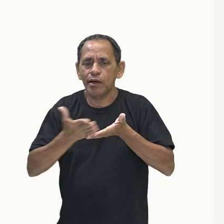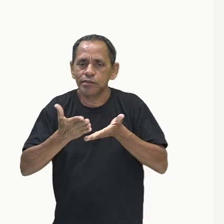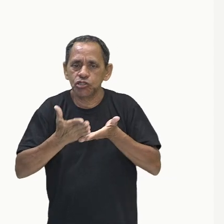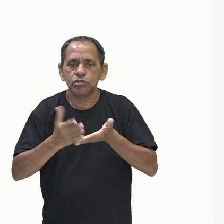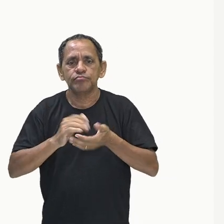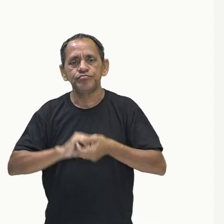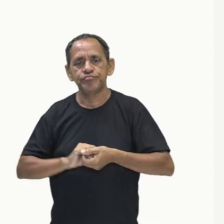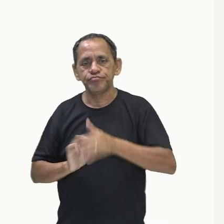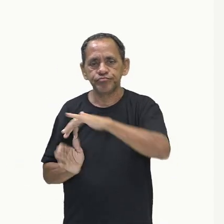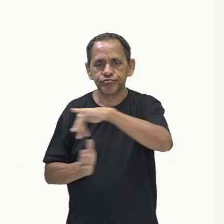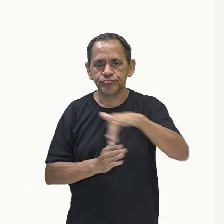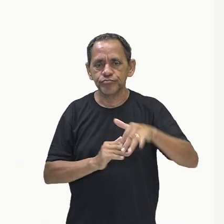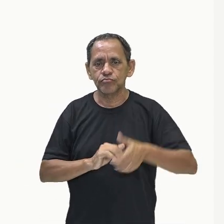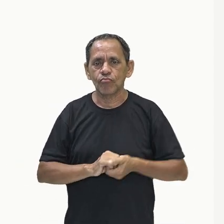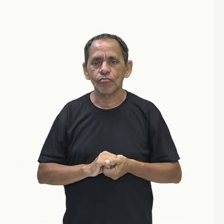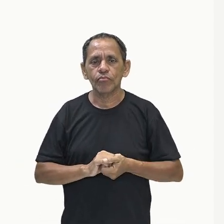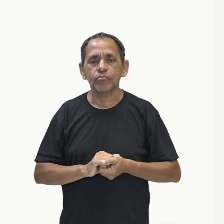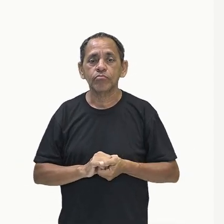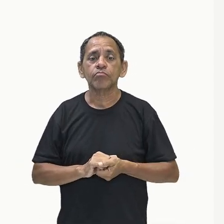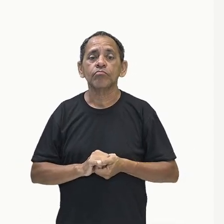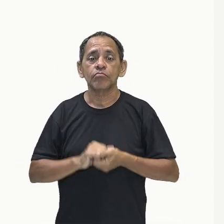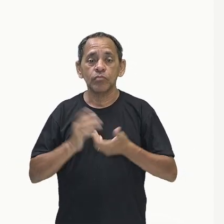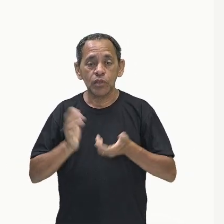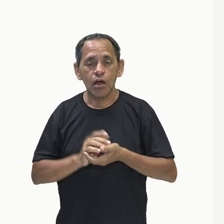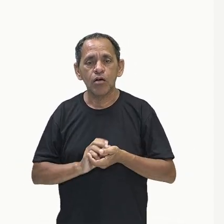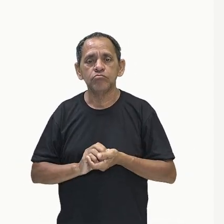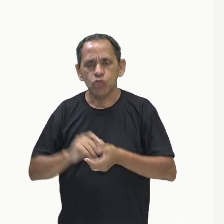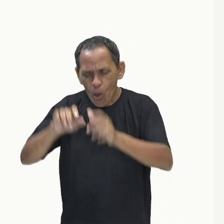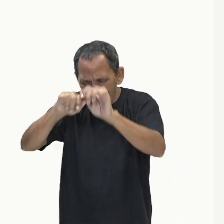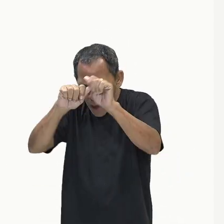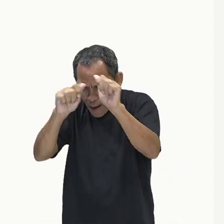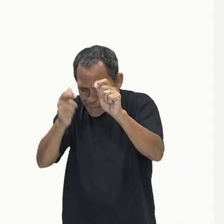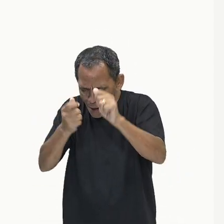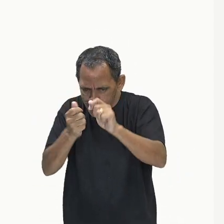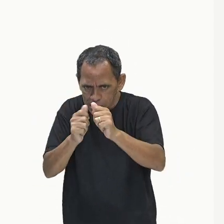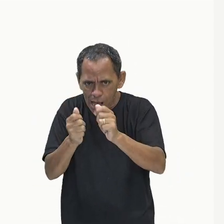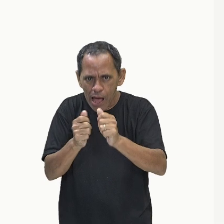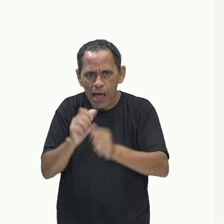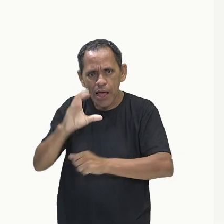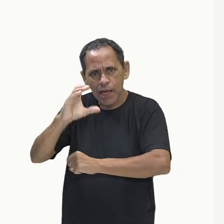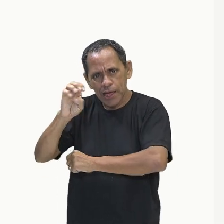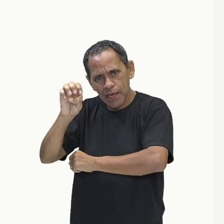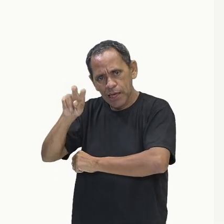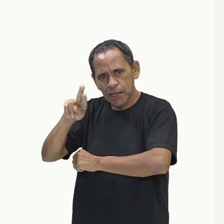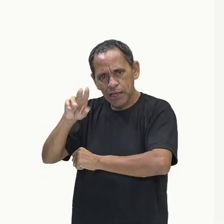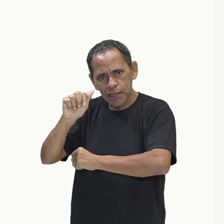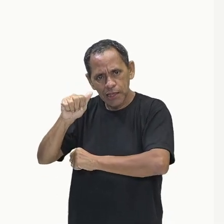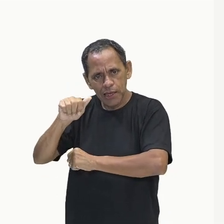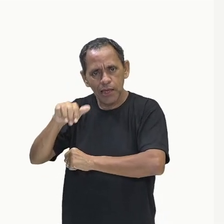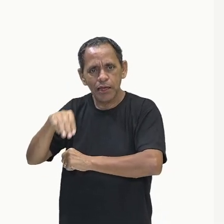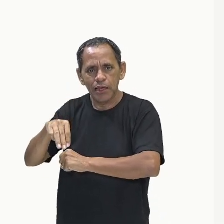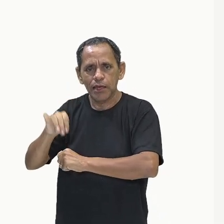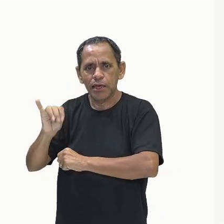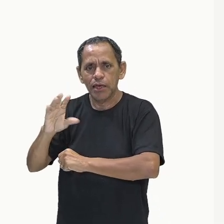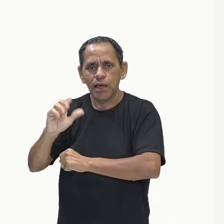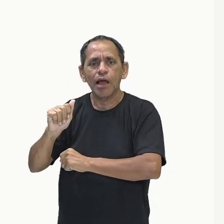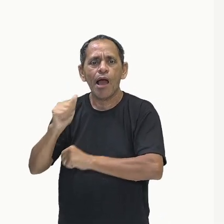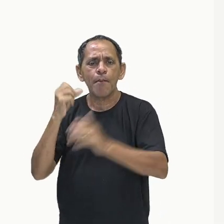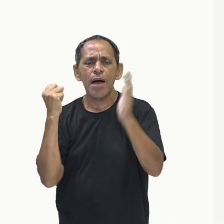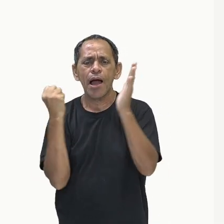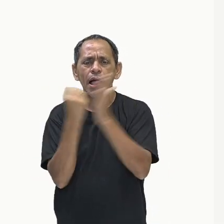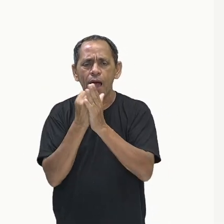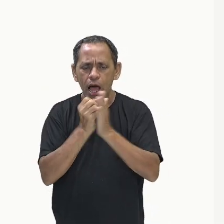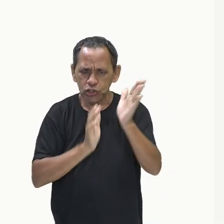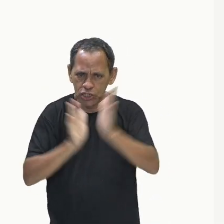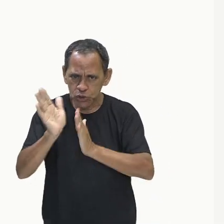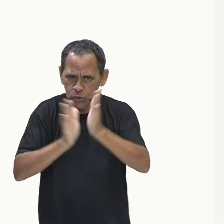vamos lá. A invenção da cerâmica, gente, que também é uma importante marca ali do período neolítico, e